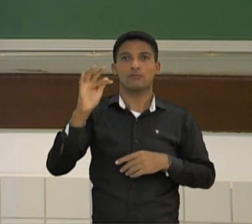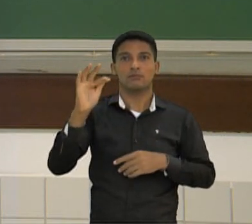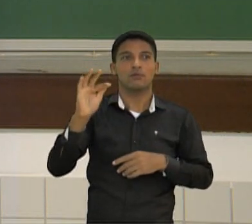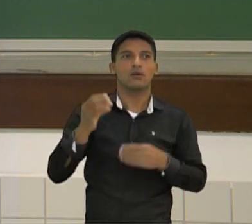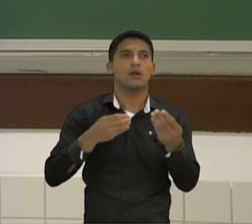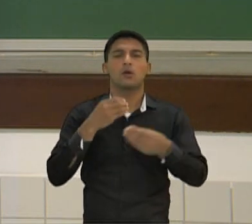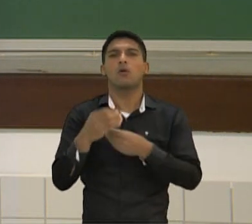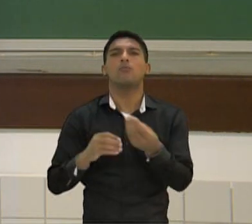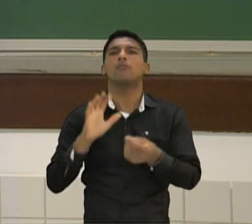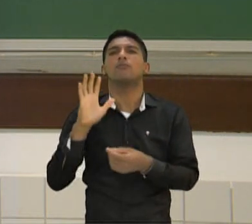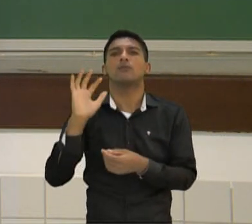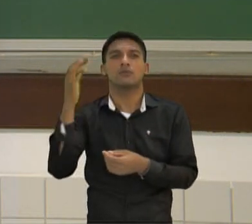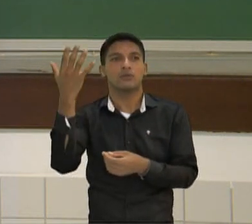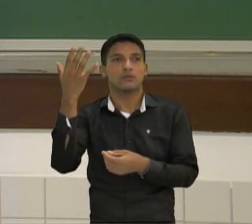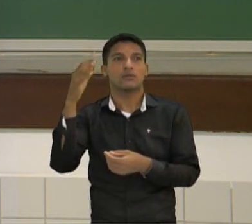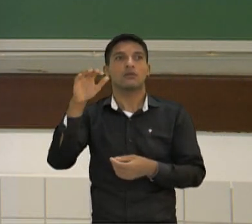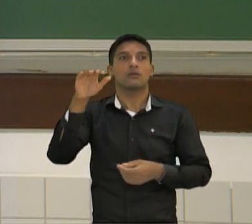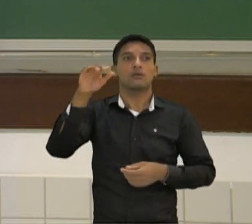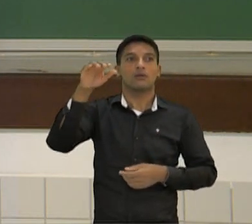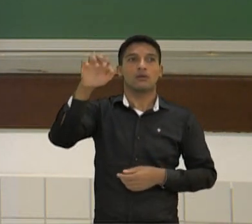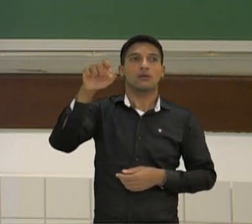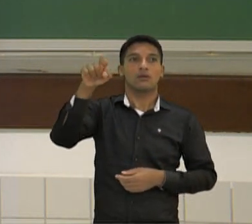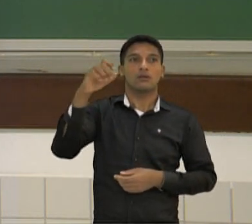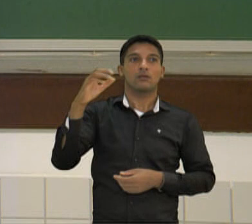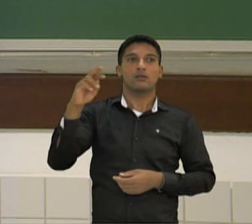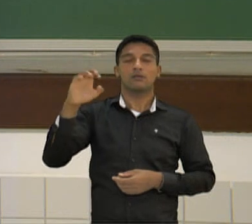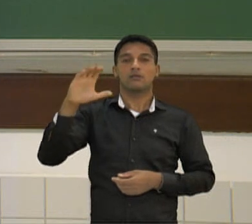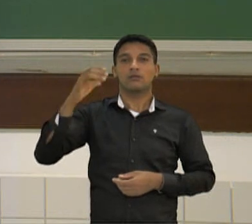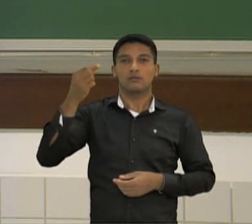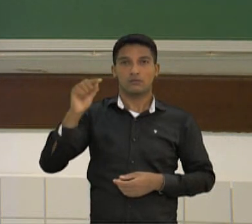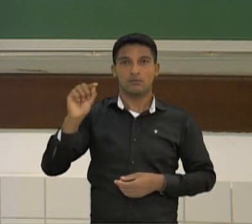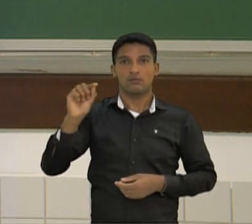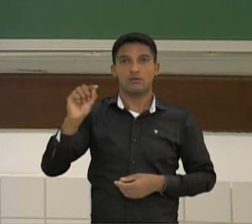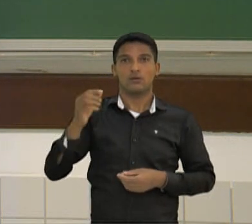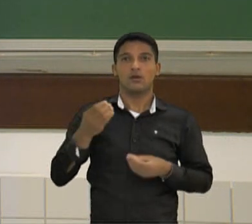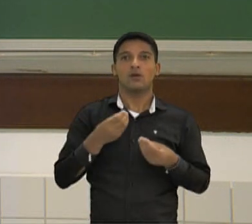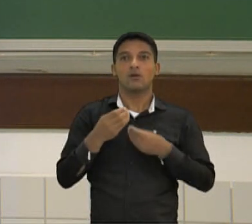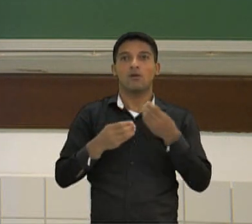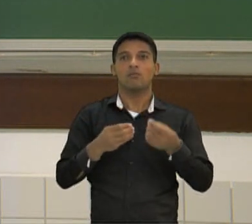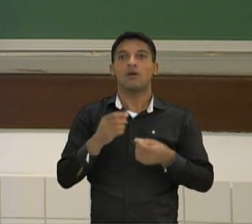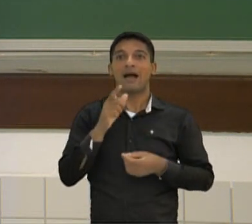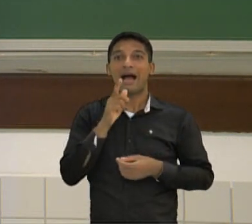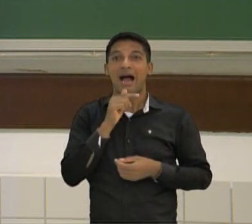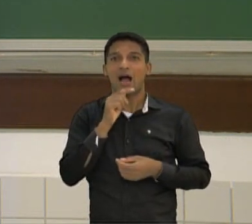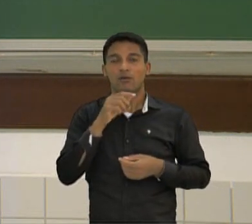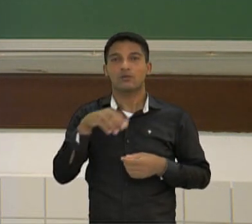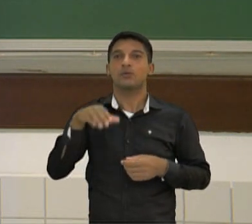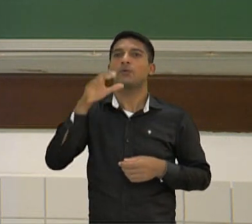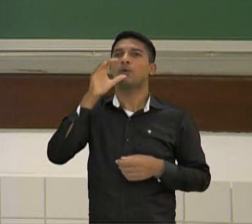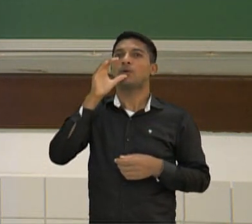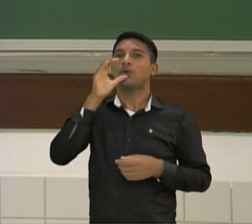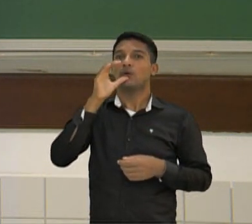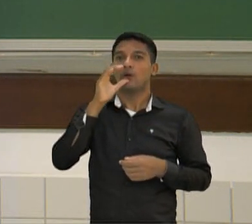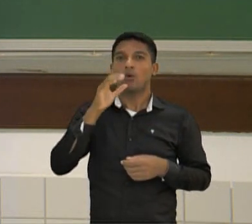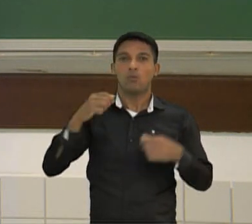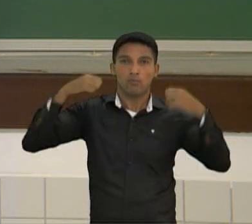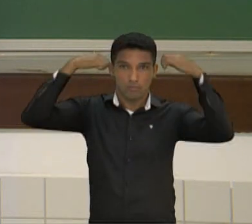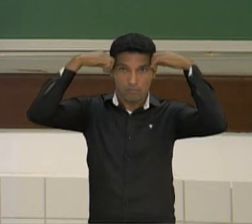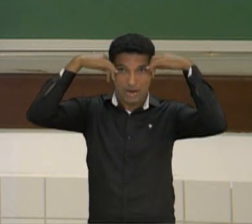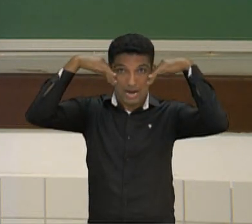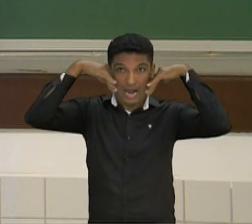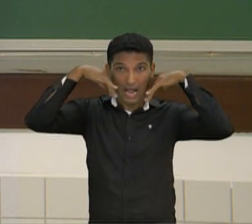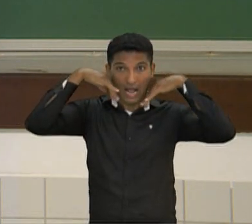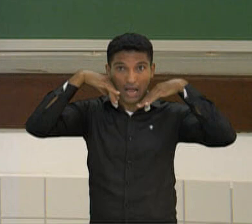a excreção. Ela pode acontecer a partir da sudorese, ou seja, eliminar o excesso de água pela pele, quanto também pela urina,